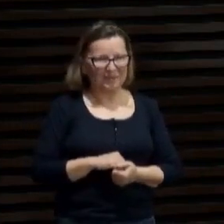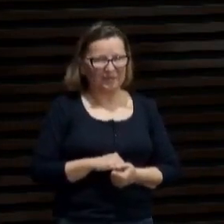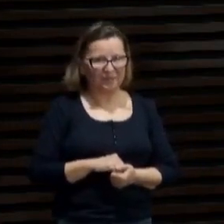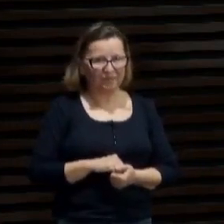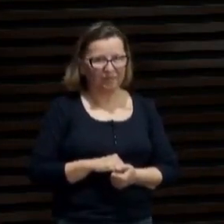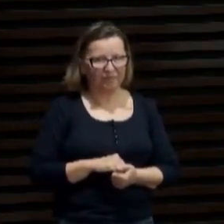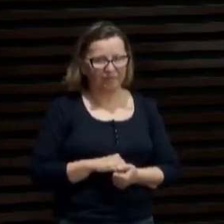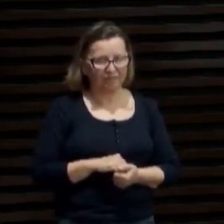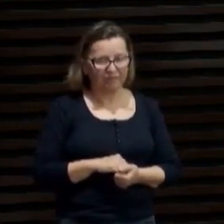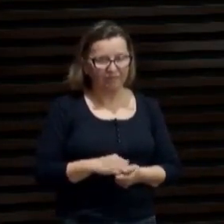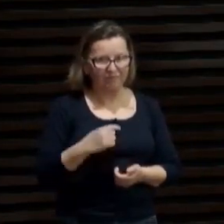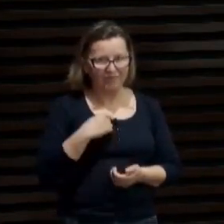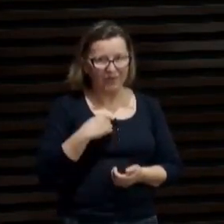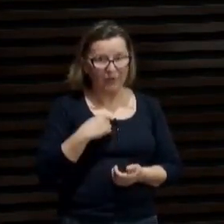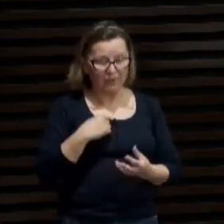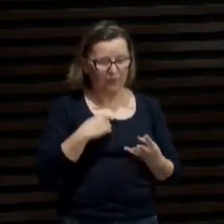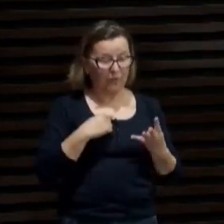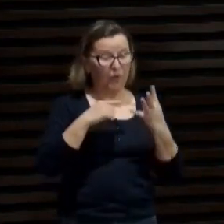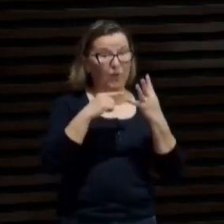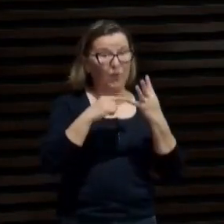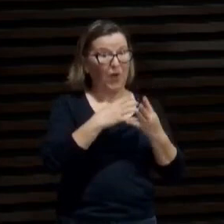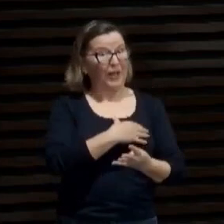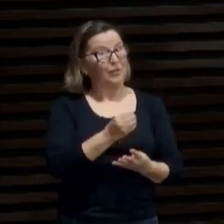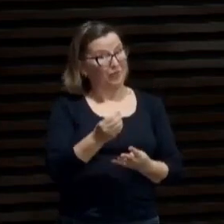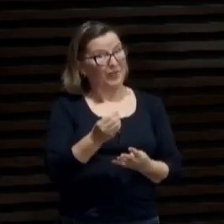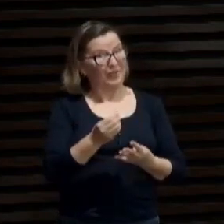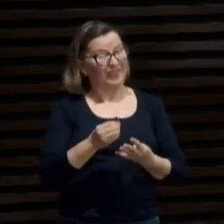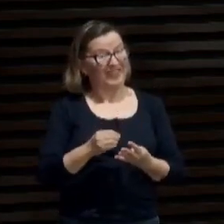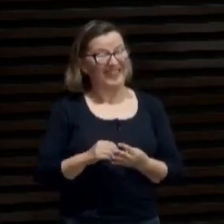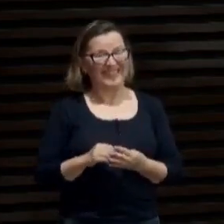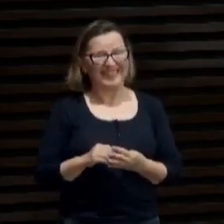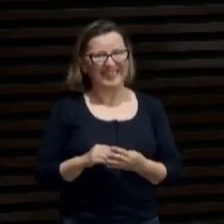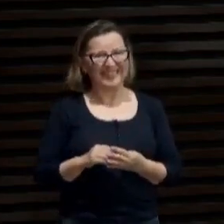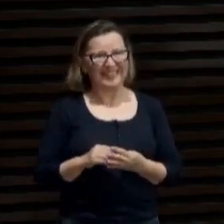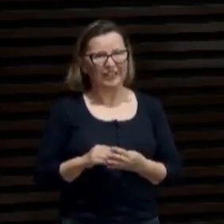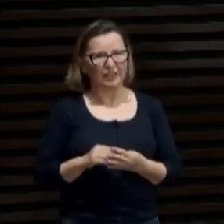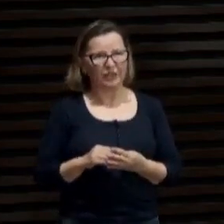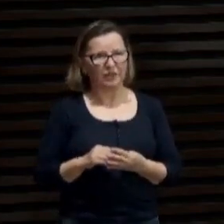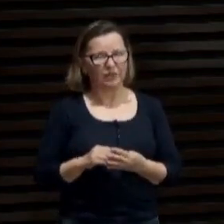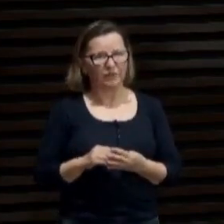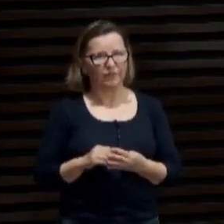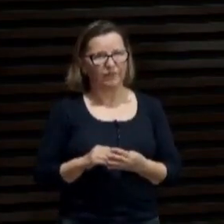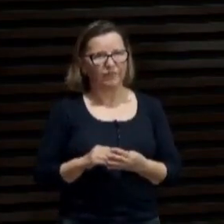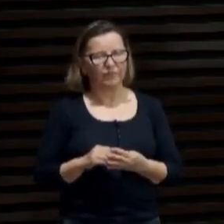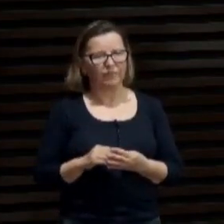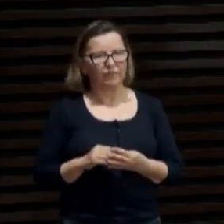Eu tenho 4 filhos. Os amo muito. E porque eu os amo, eu cuido